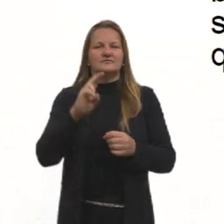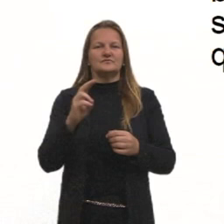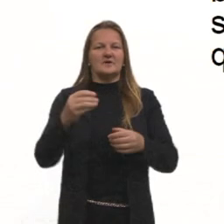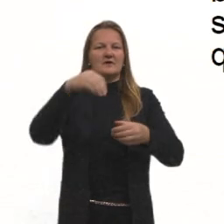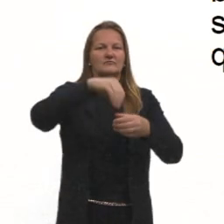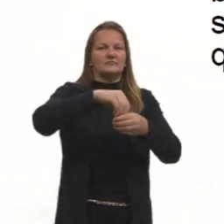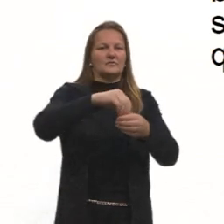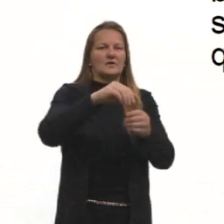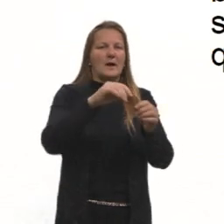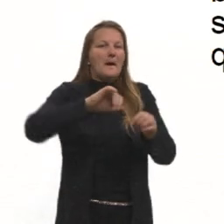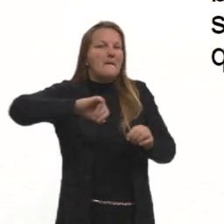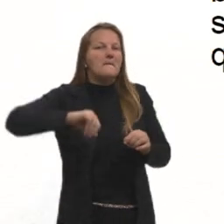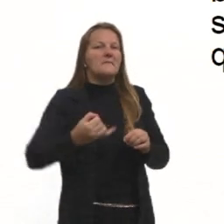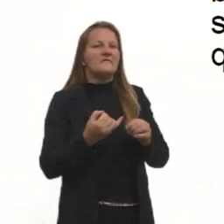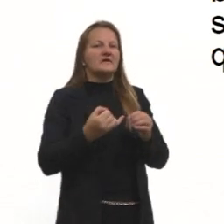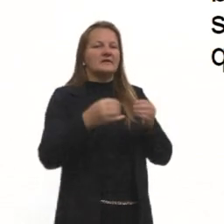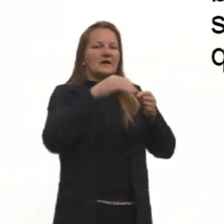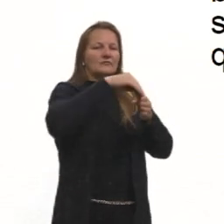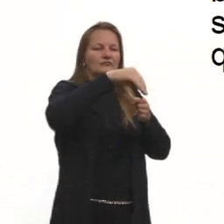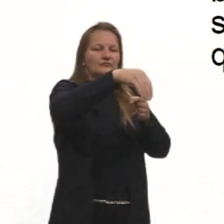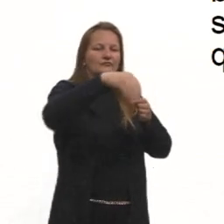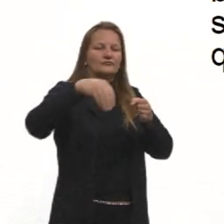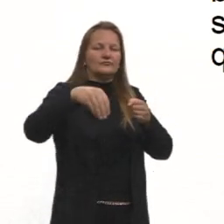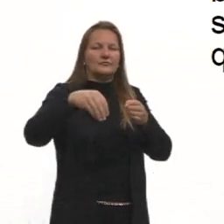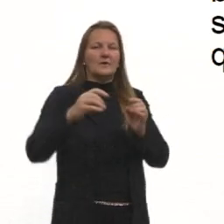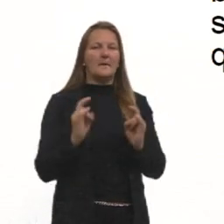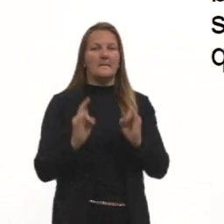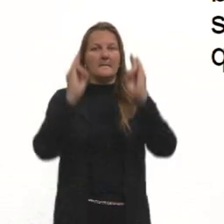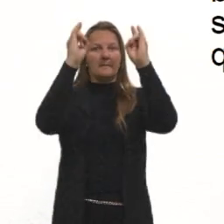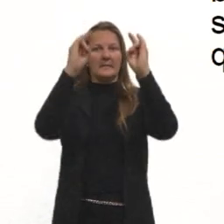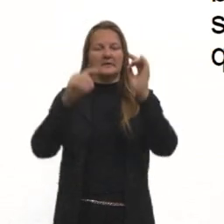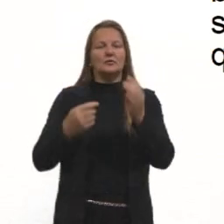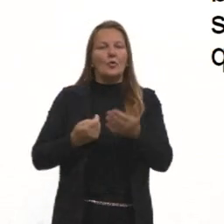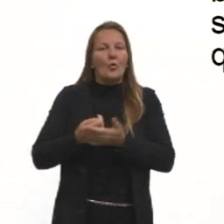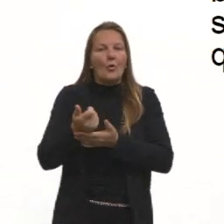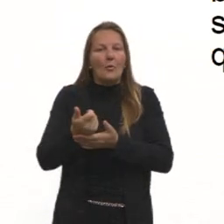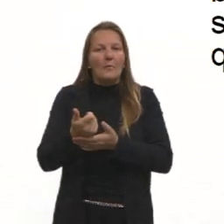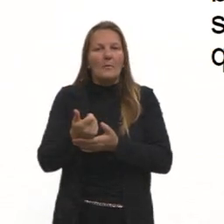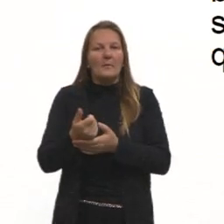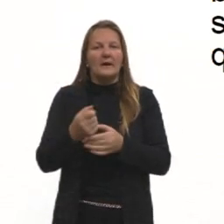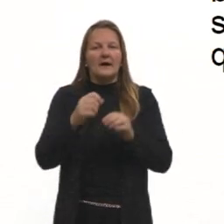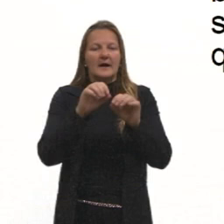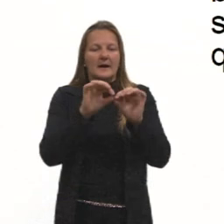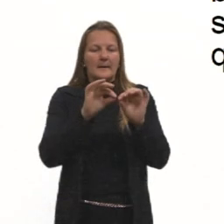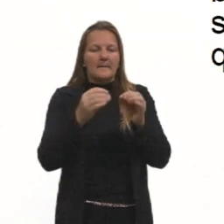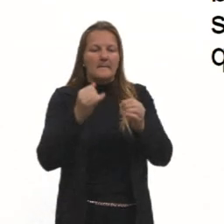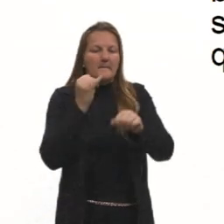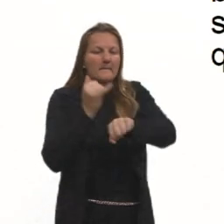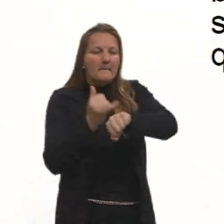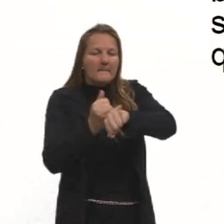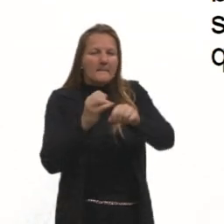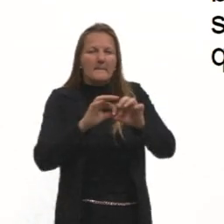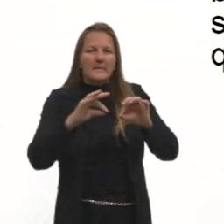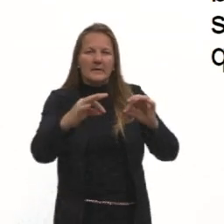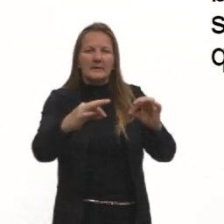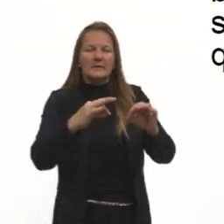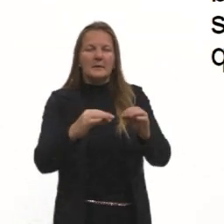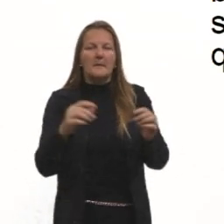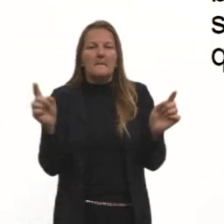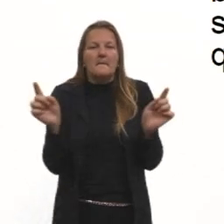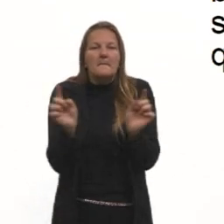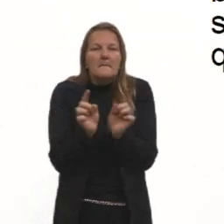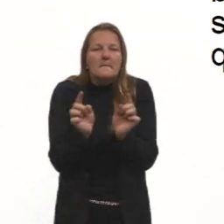a proprietária do apartamento decidiu comprar o suporte que tivesse a base de menor área